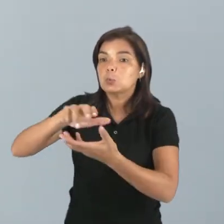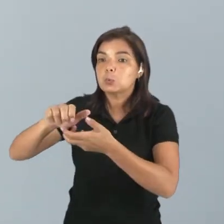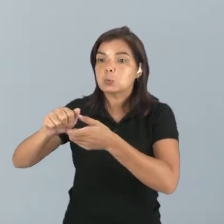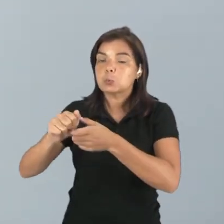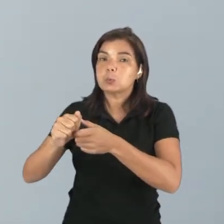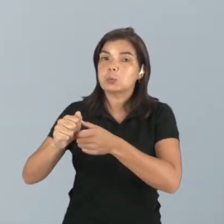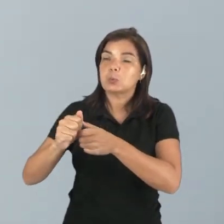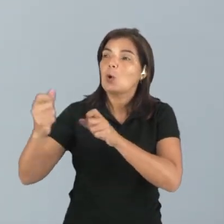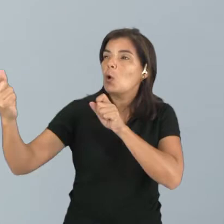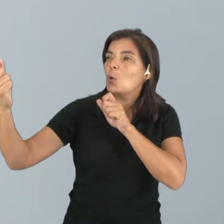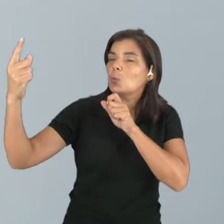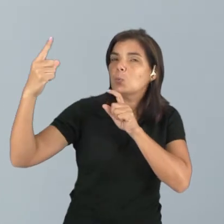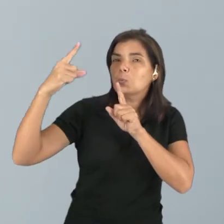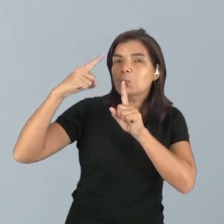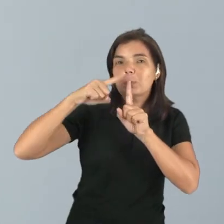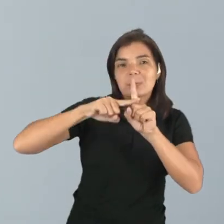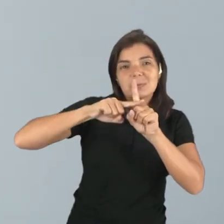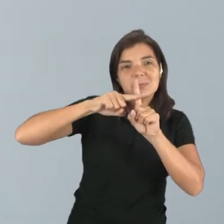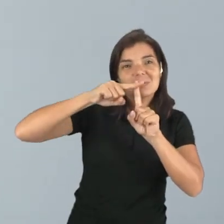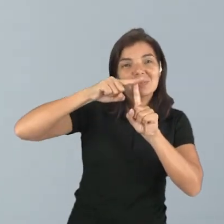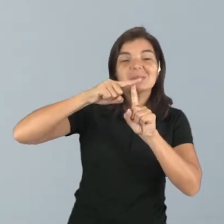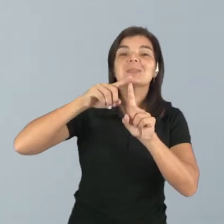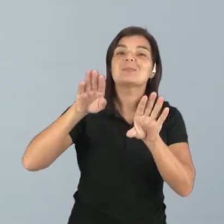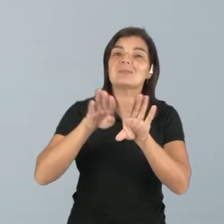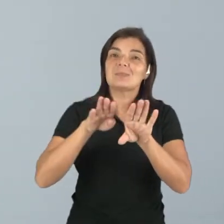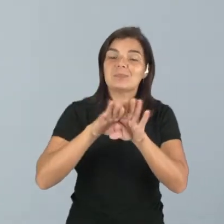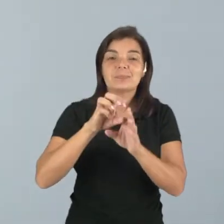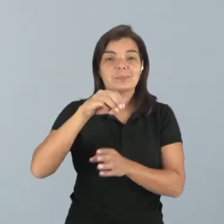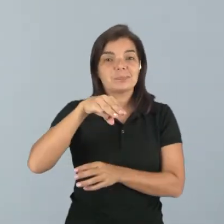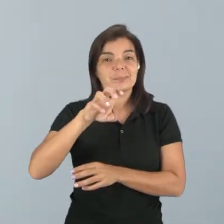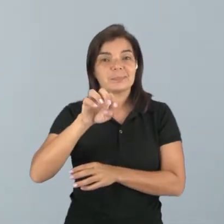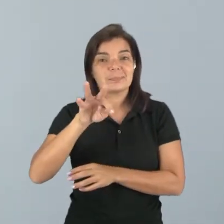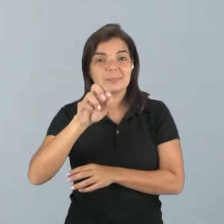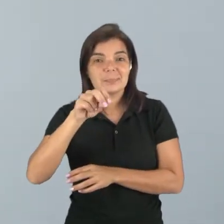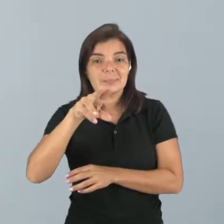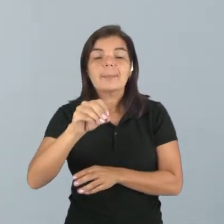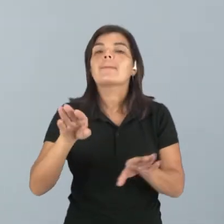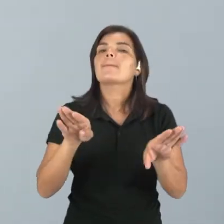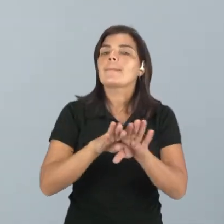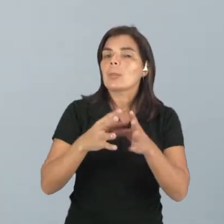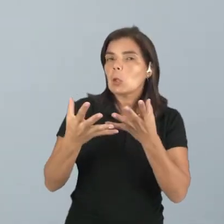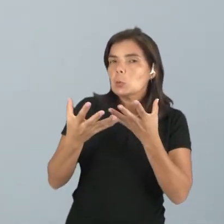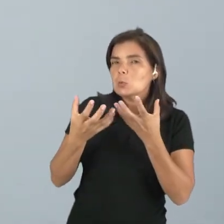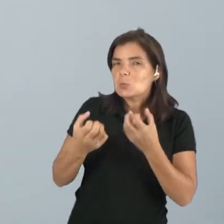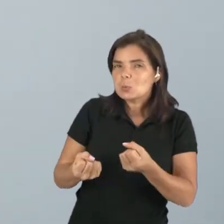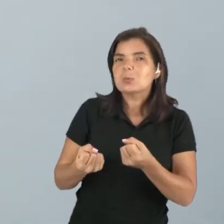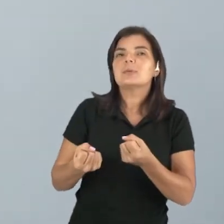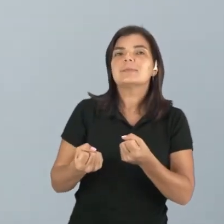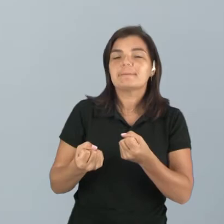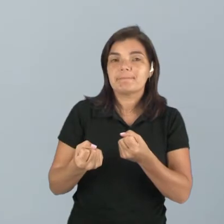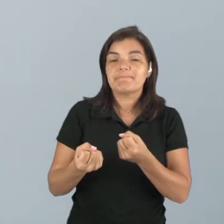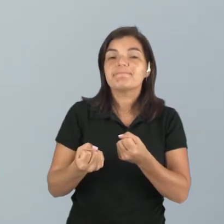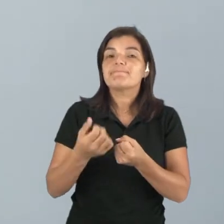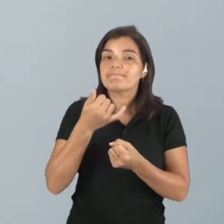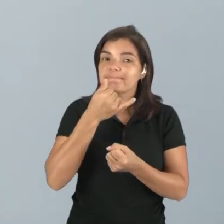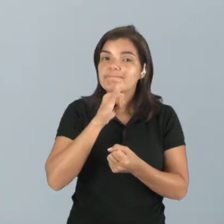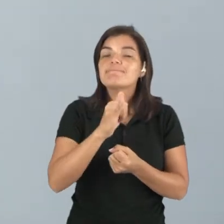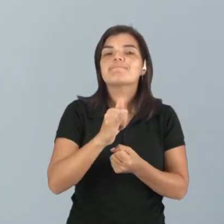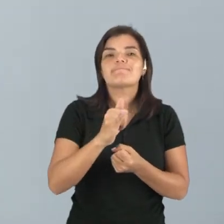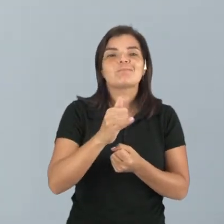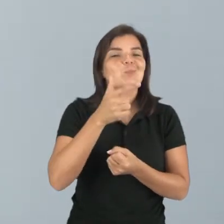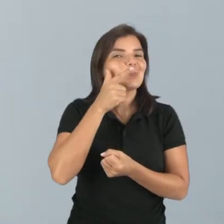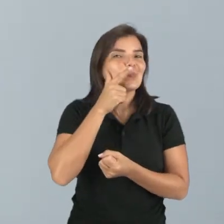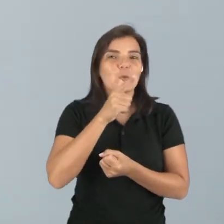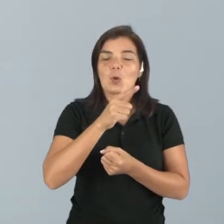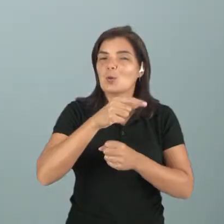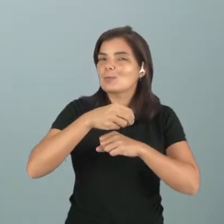tá? Gases como o gás carbônico, como o metano, eles vão acabar absorvendo grande parte da energia e não vão